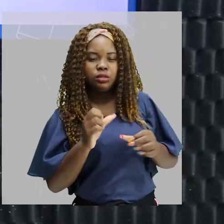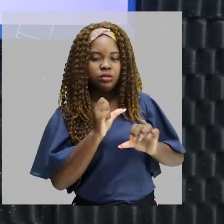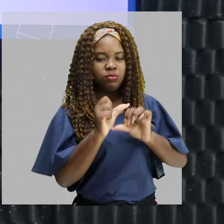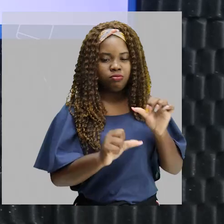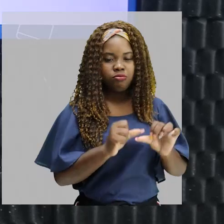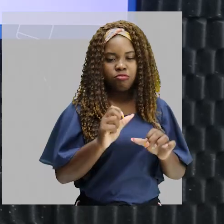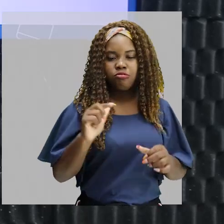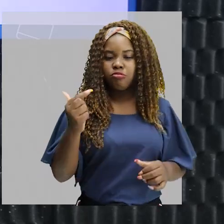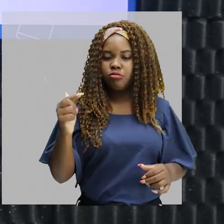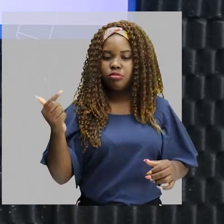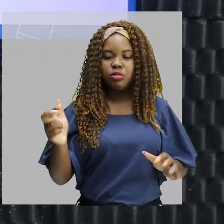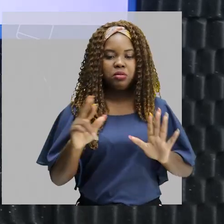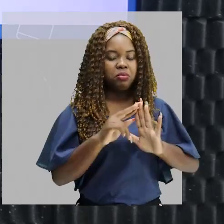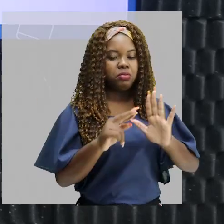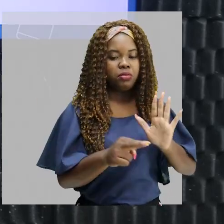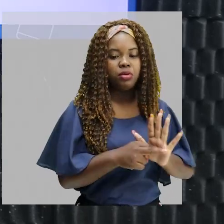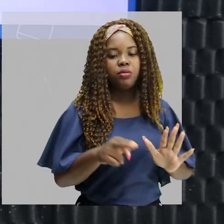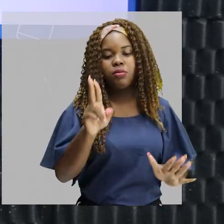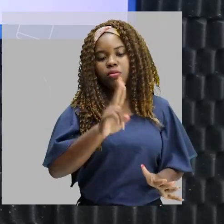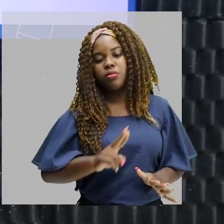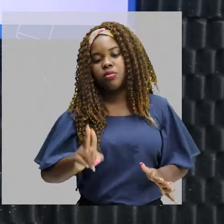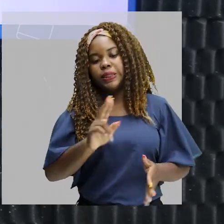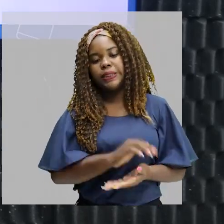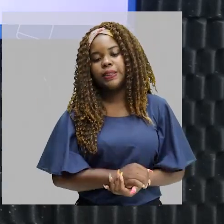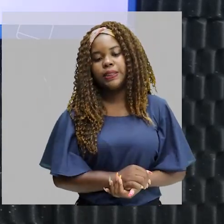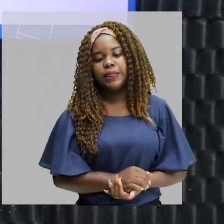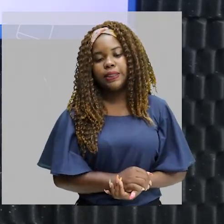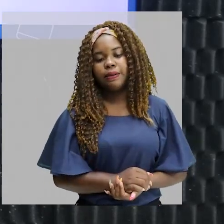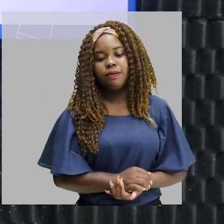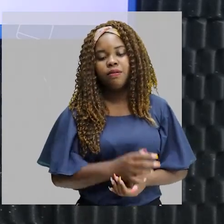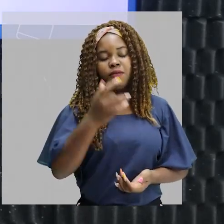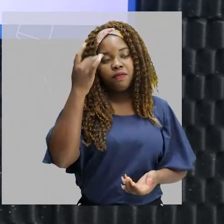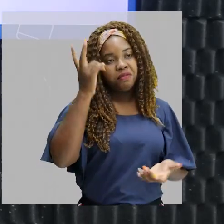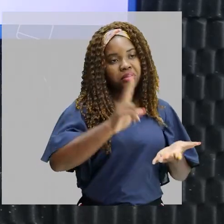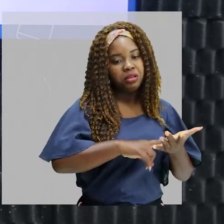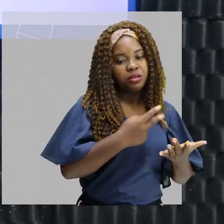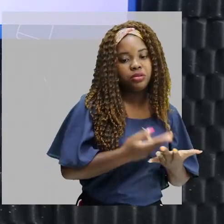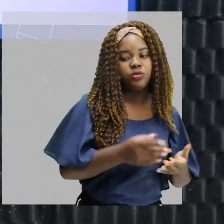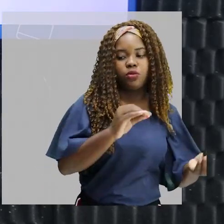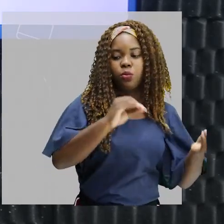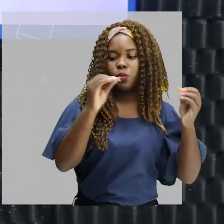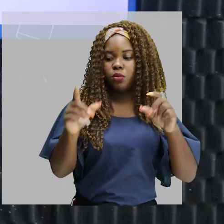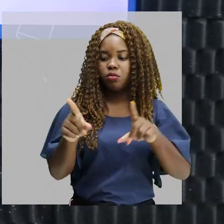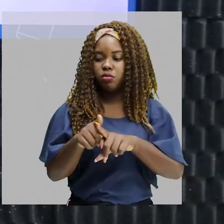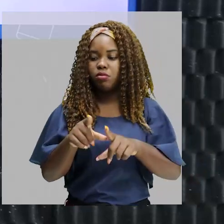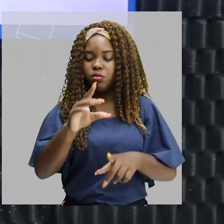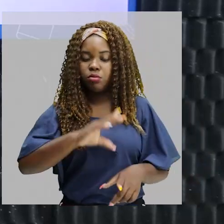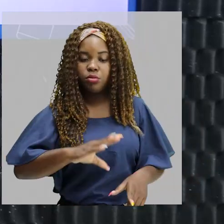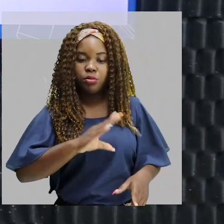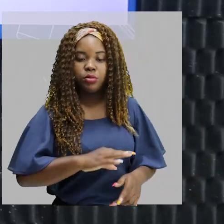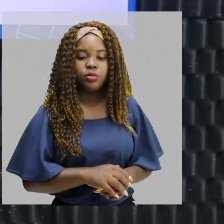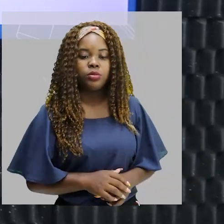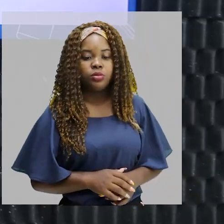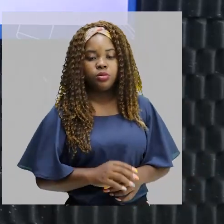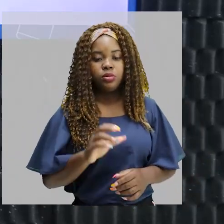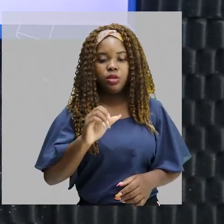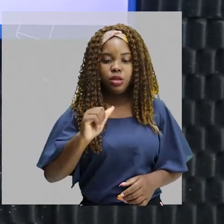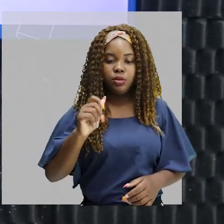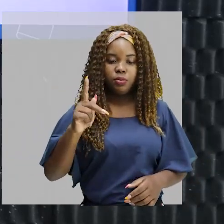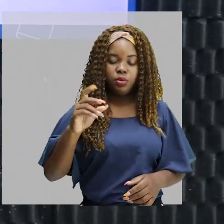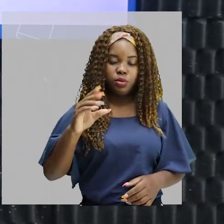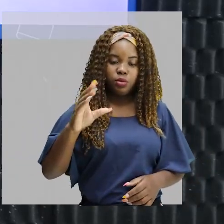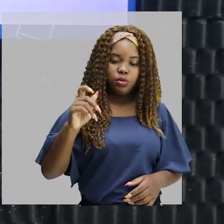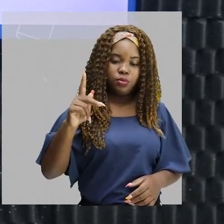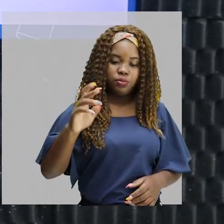muitas artimanhas para você utilizar. De fácil tradução, de fácil colocação, não sofre apócope,